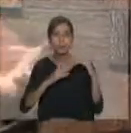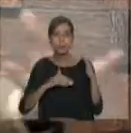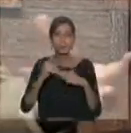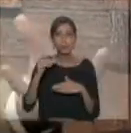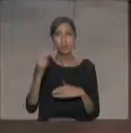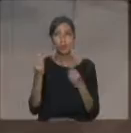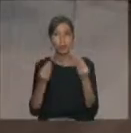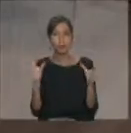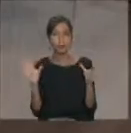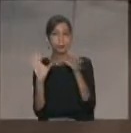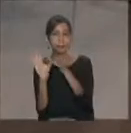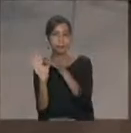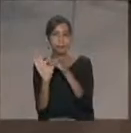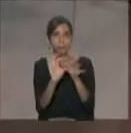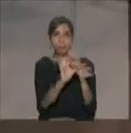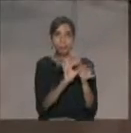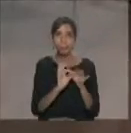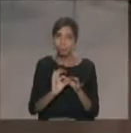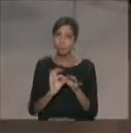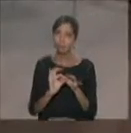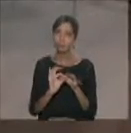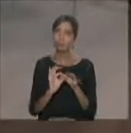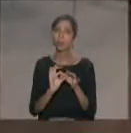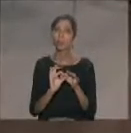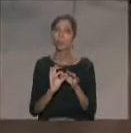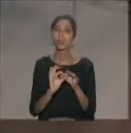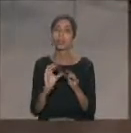técnica com a outra, isso foi